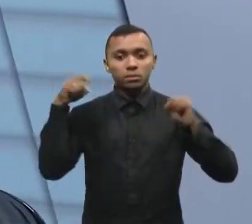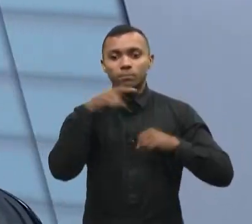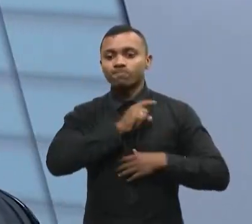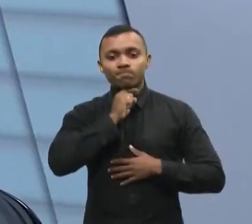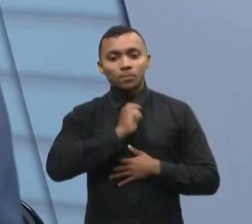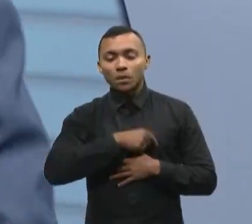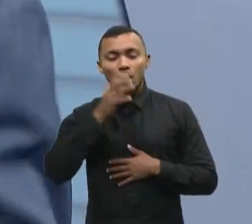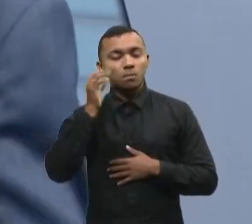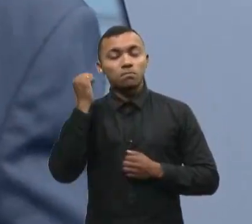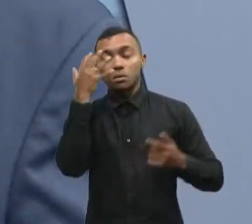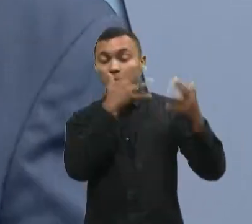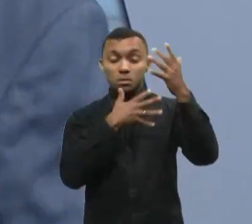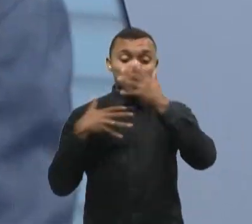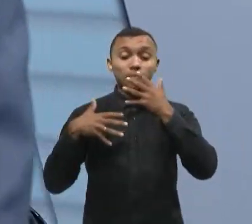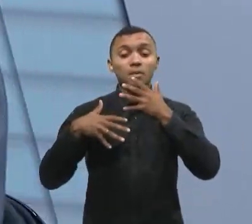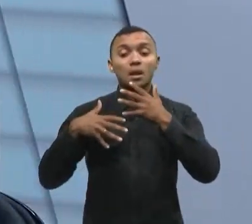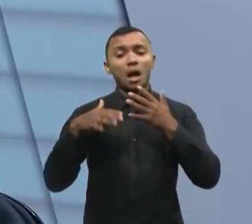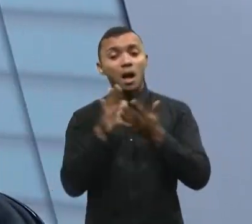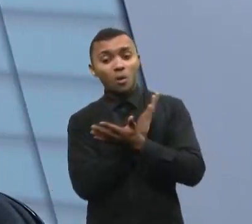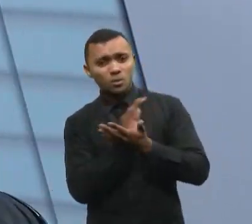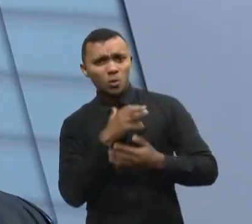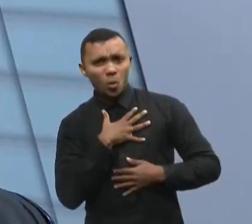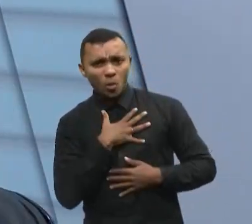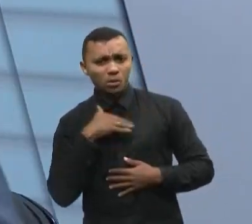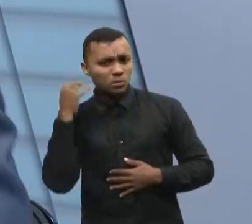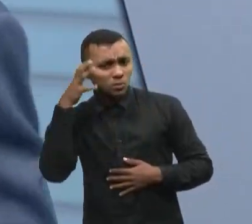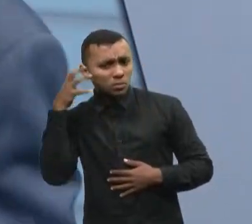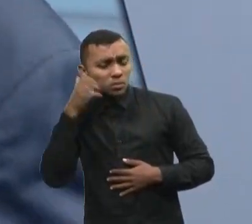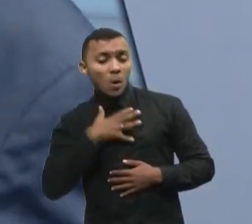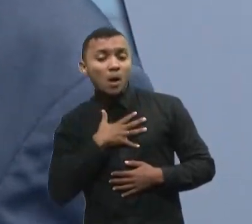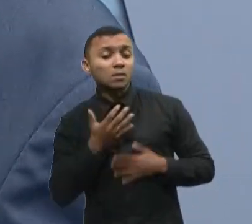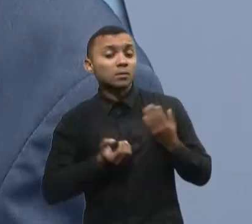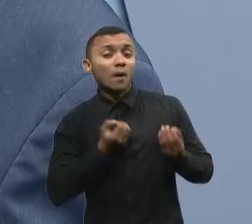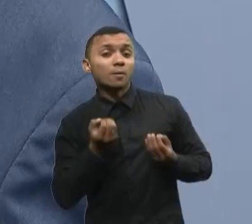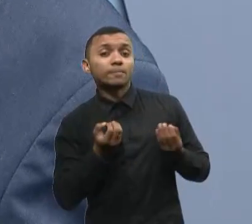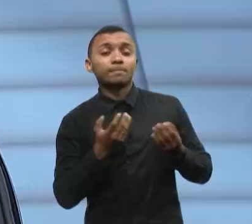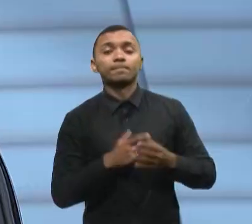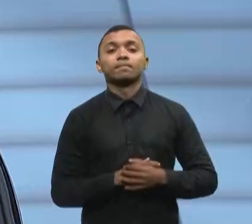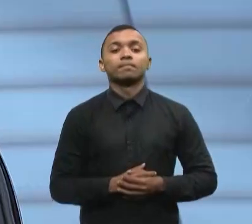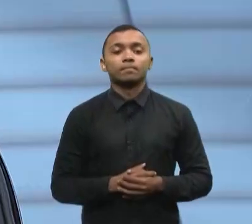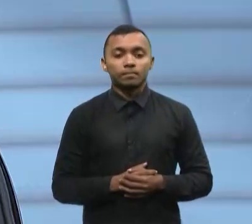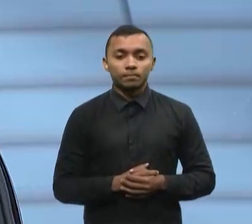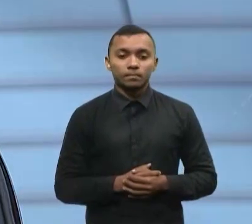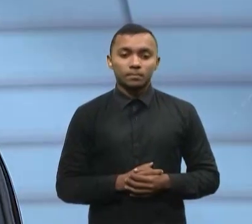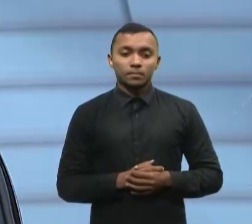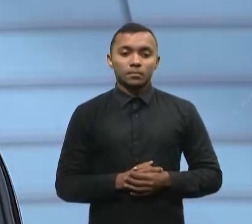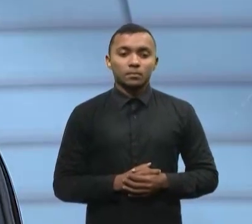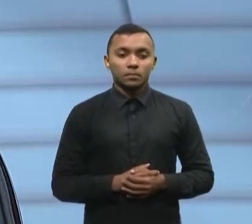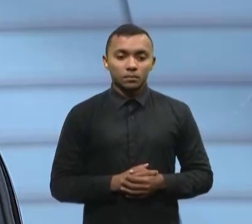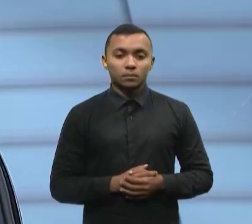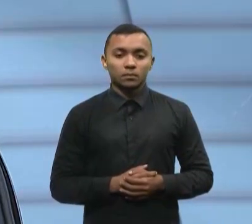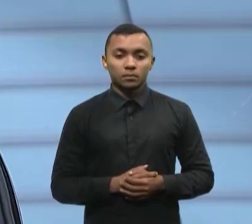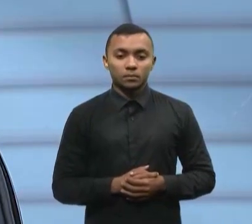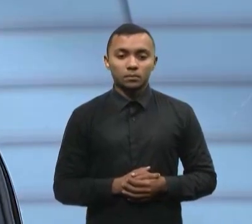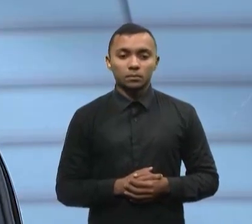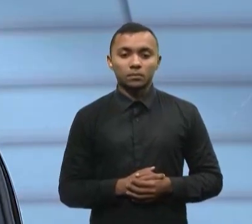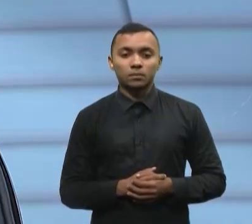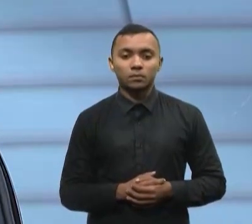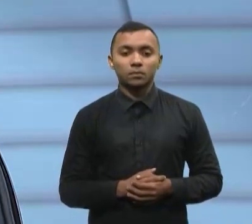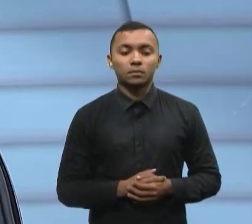desconcentra. Sim. E outros gostam de ouvir. Tem uma sensibilidade. Outros têm uma sensibilidade aguçada.